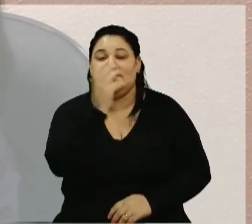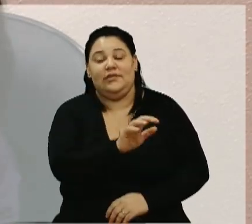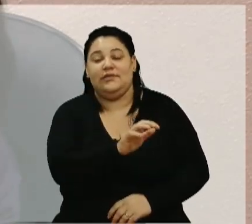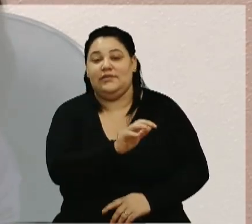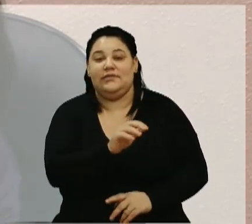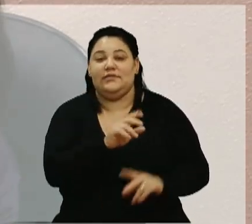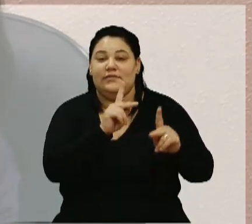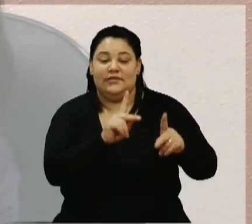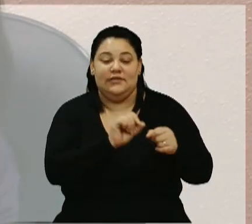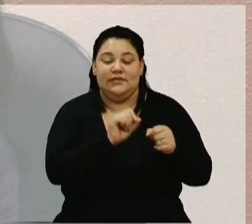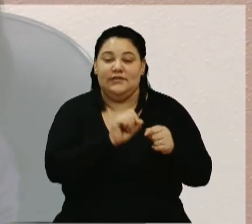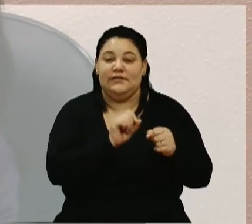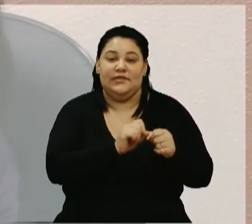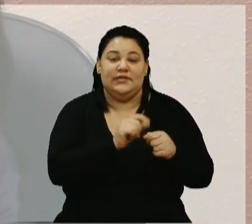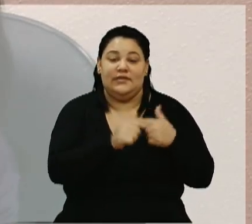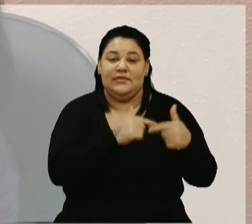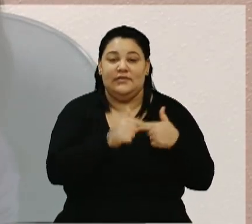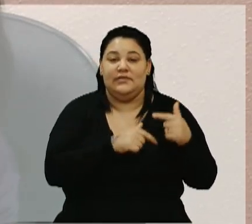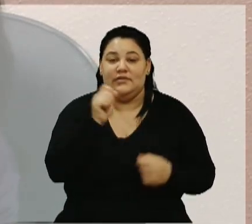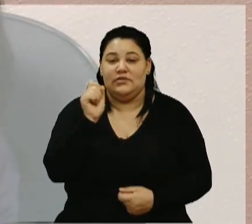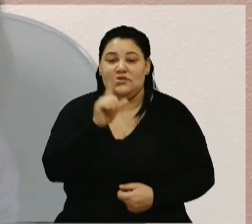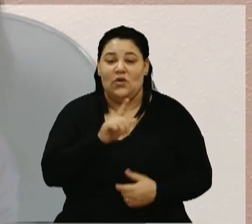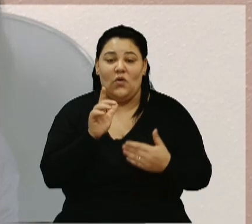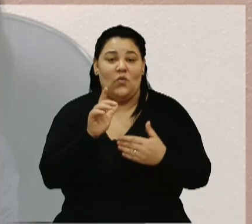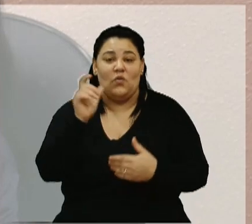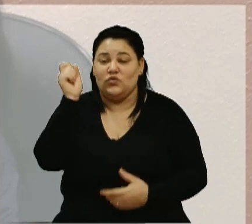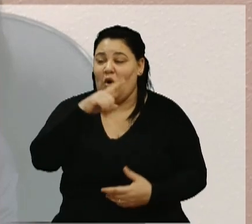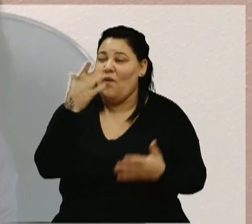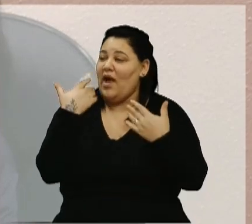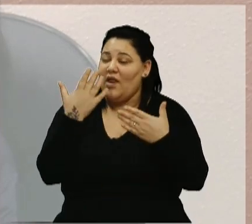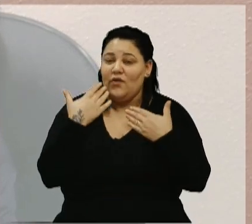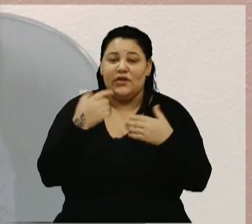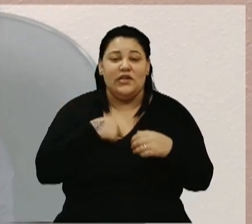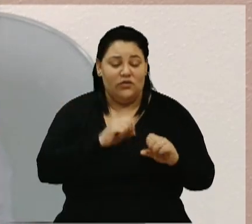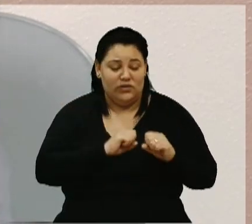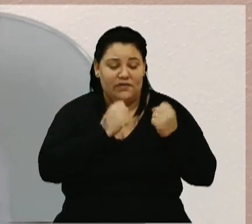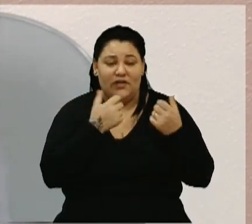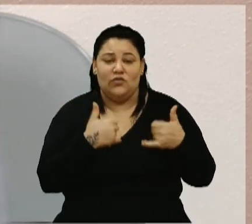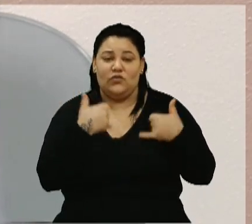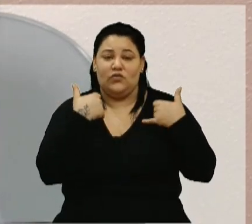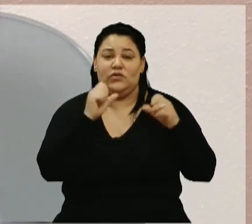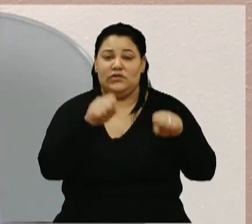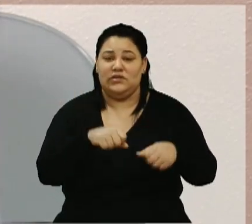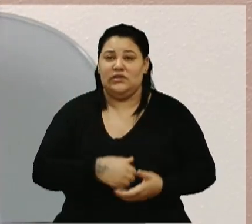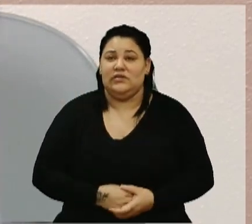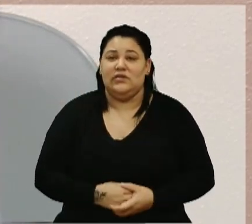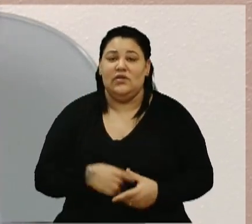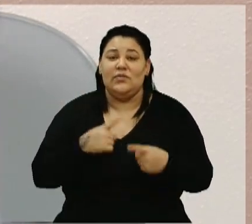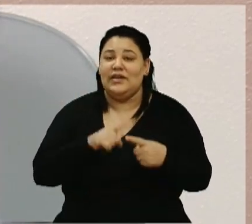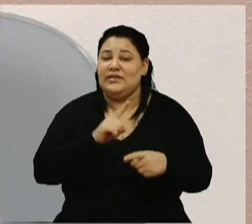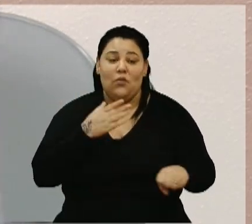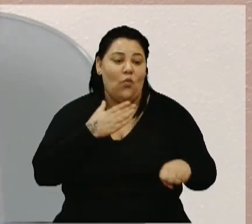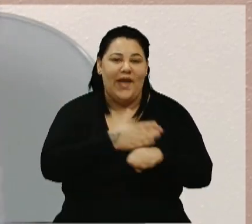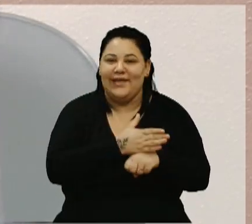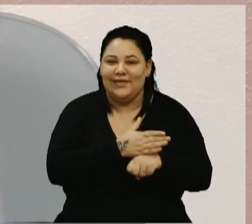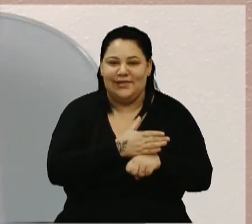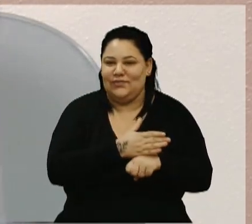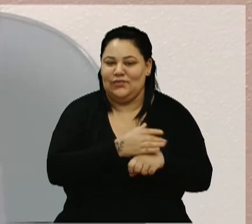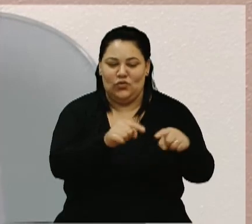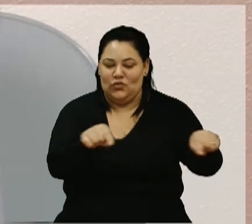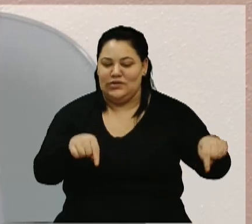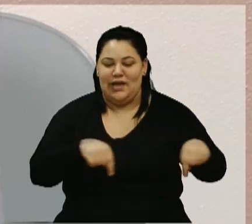que trabalha de sol a sol e que eu defendo com o maior orgulho. Porque eles não entram, vereador Zanquim, no estádio. Eles vão lá para fazer